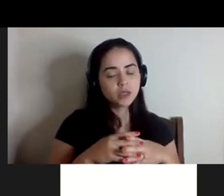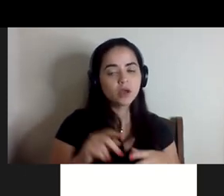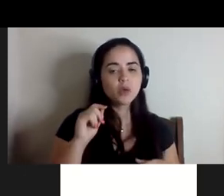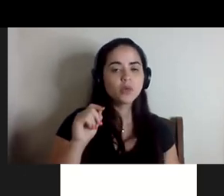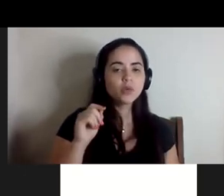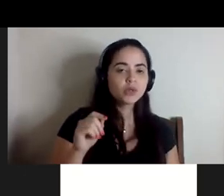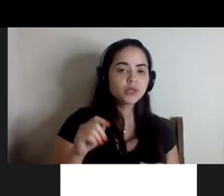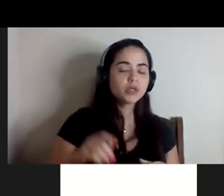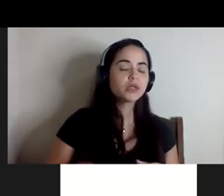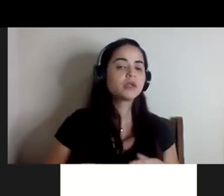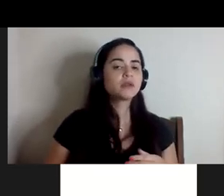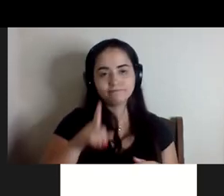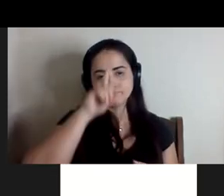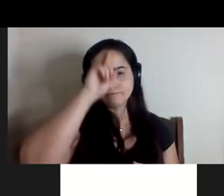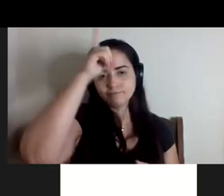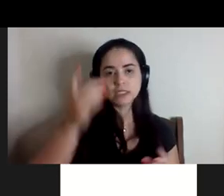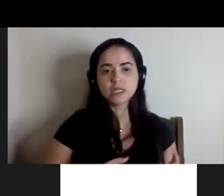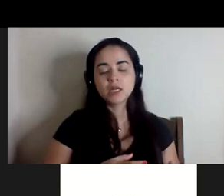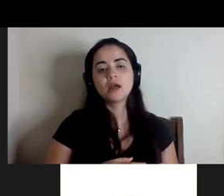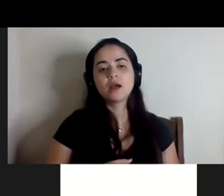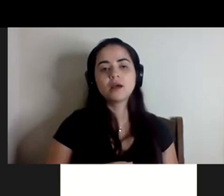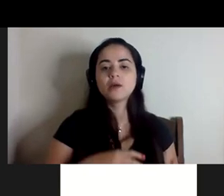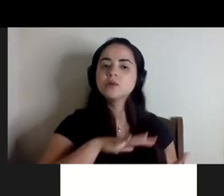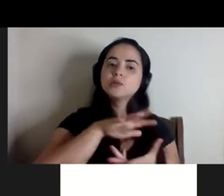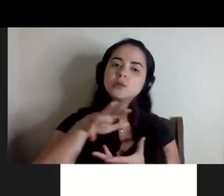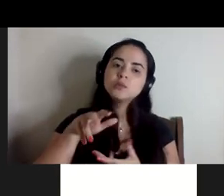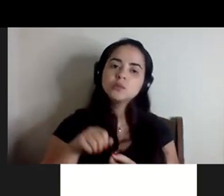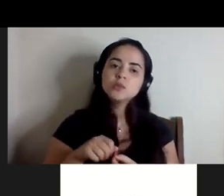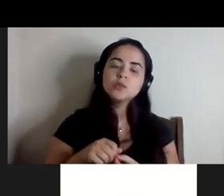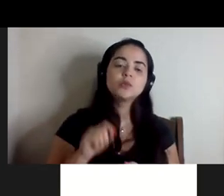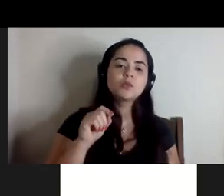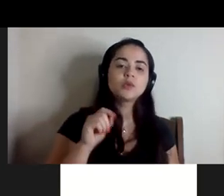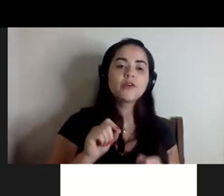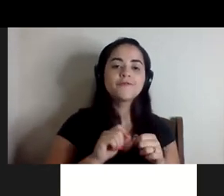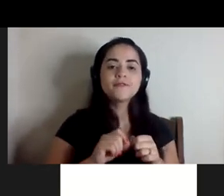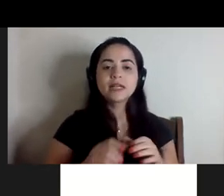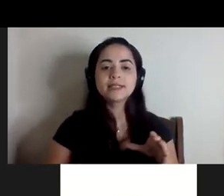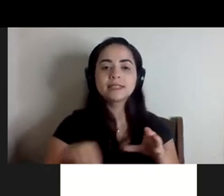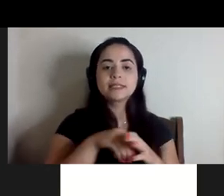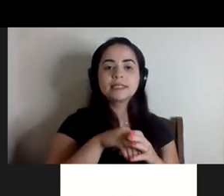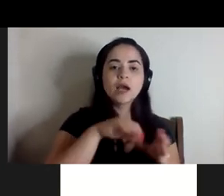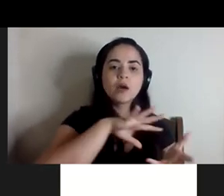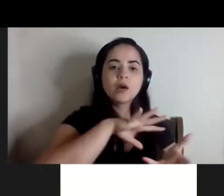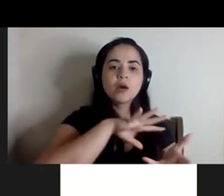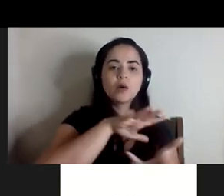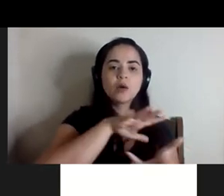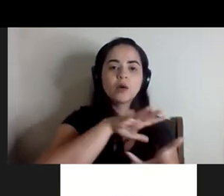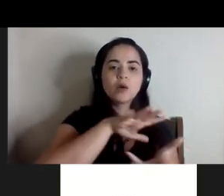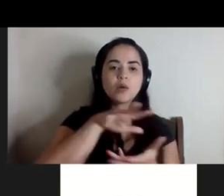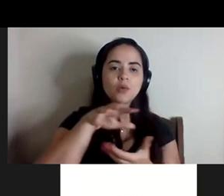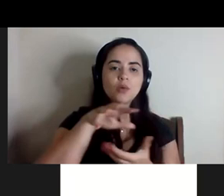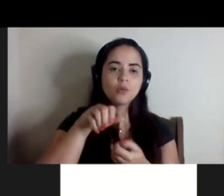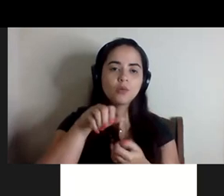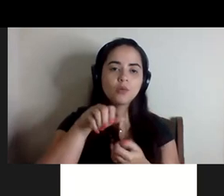eu estou produzindo para o mundo, o que eu estou produzindo no mundo. Às vezes,